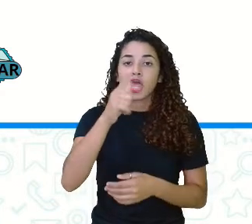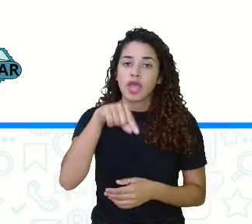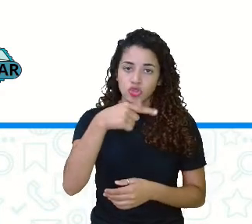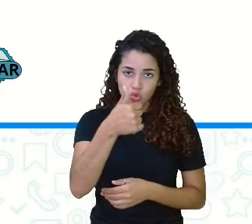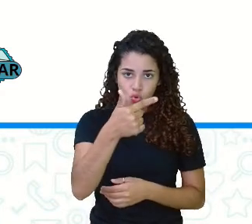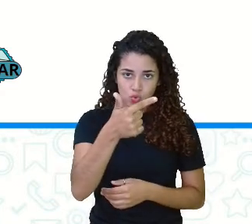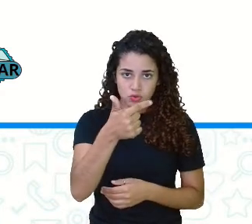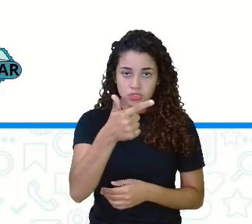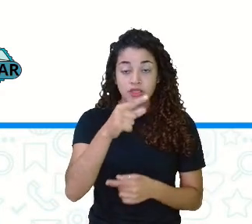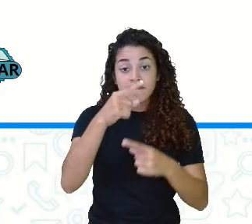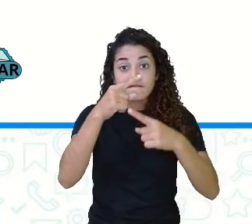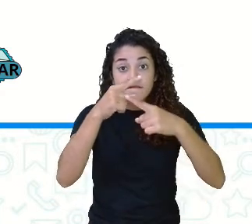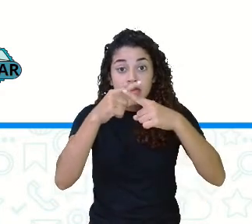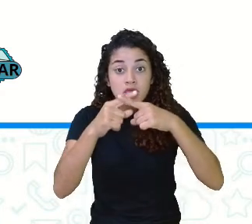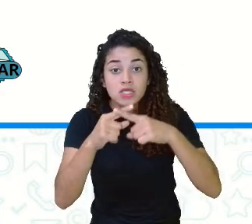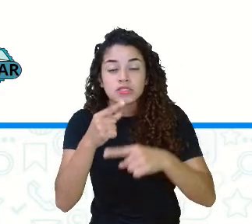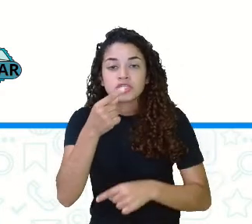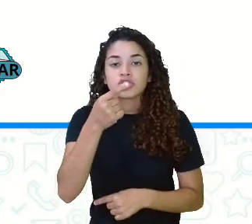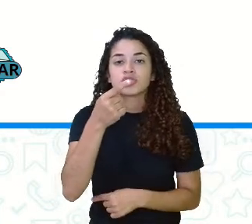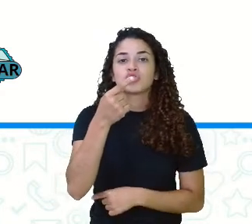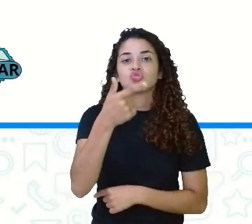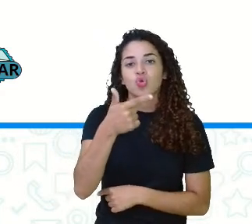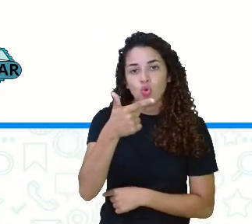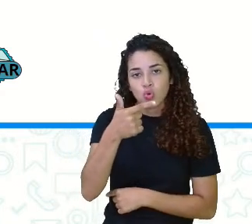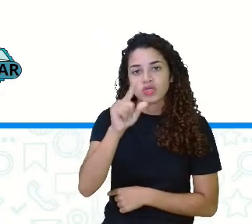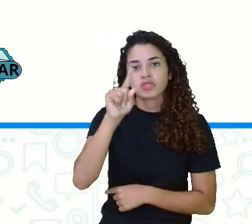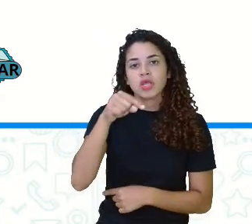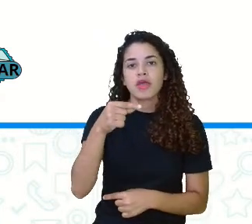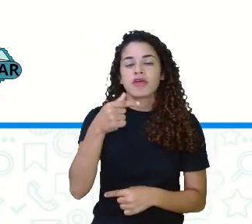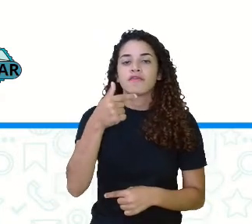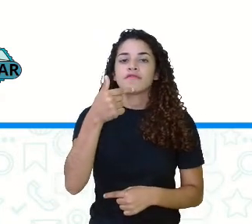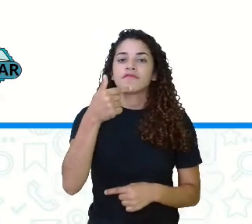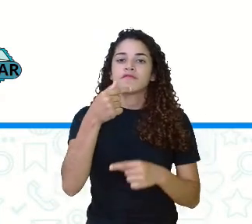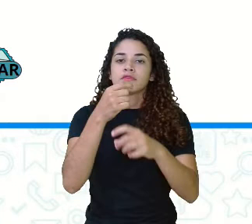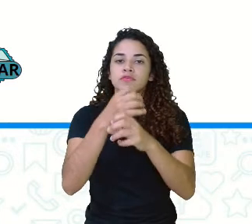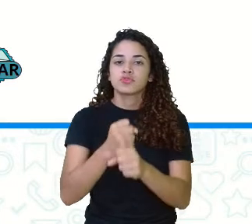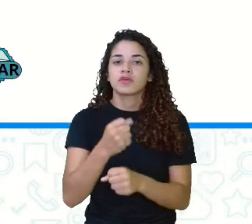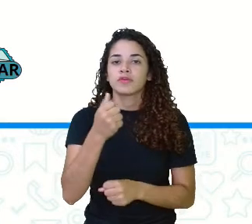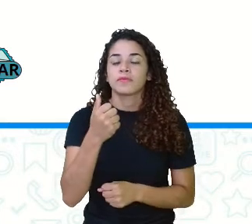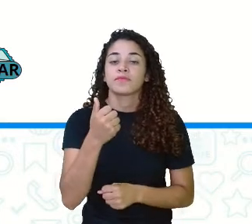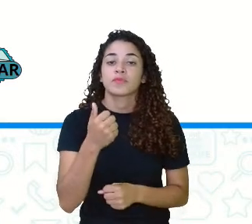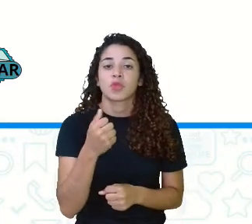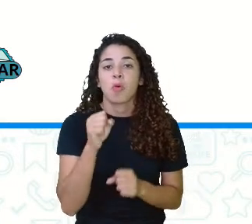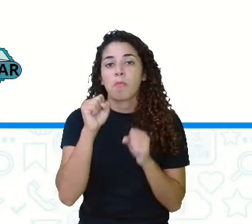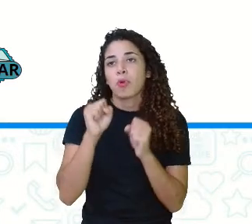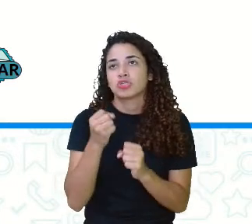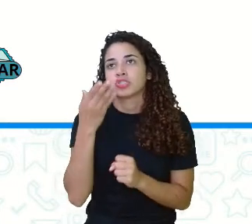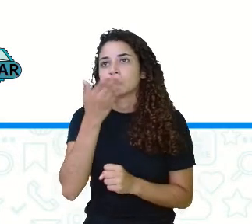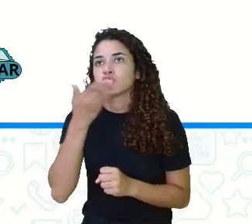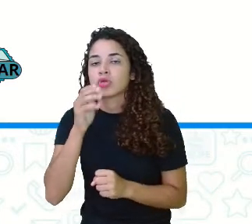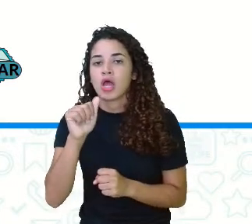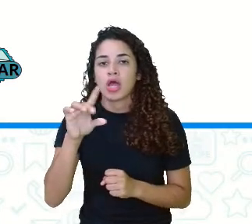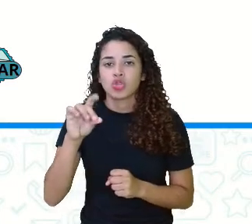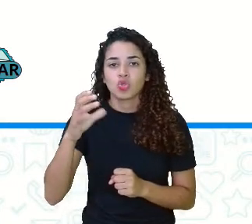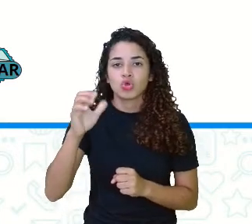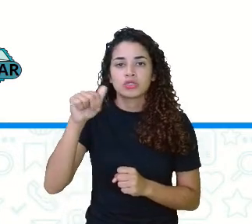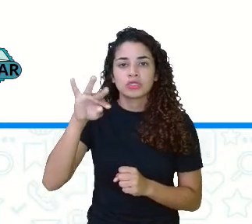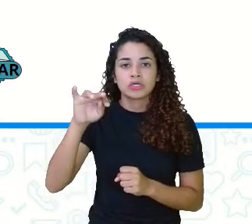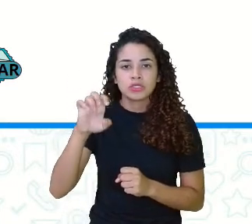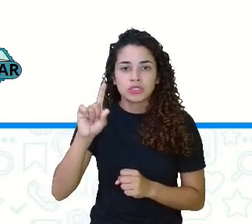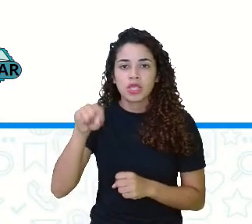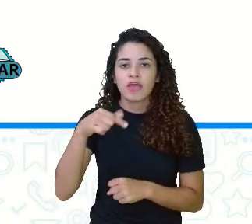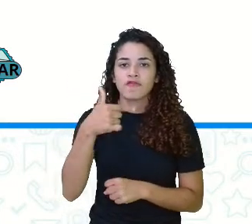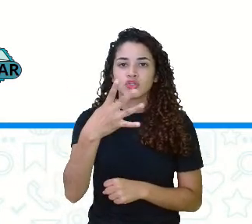12. 12 vezes 2, que é a opção de ser com açúcar ou